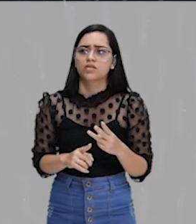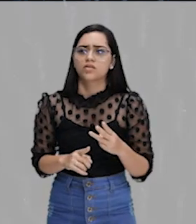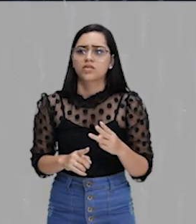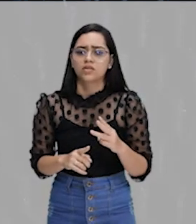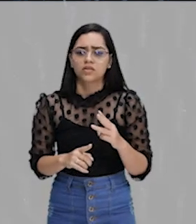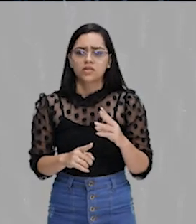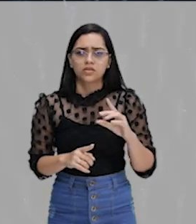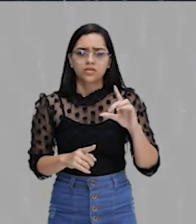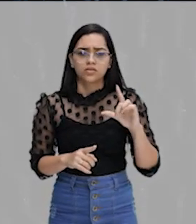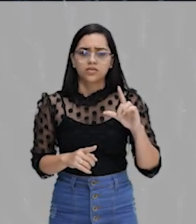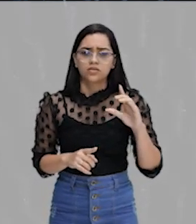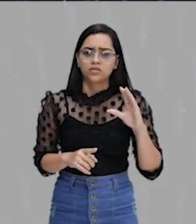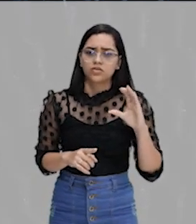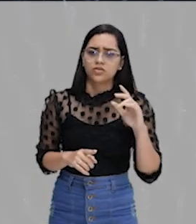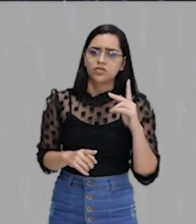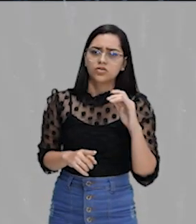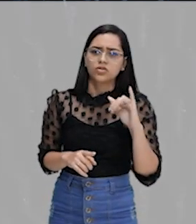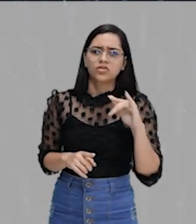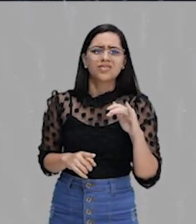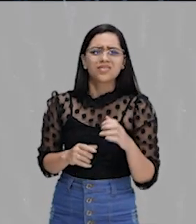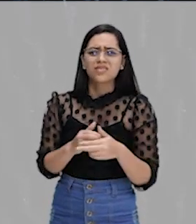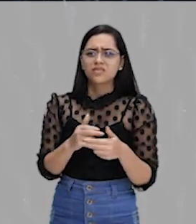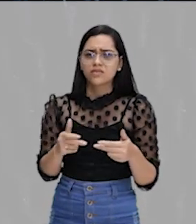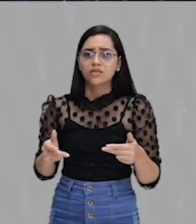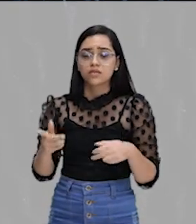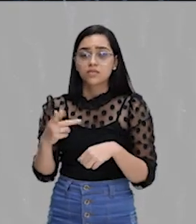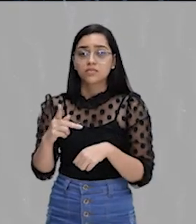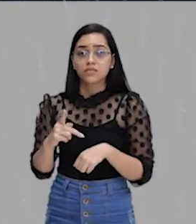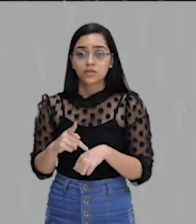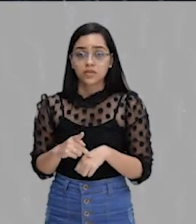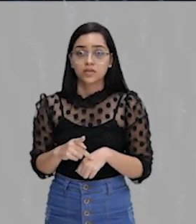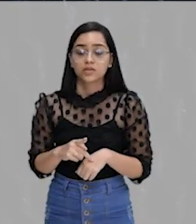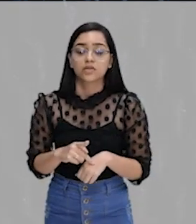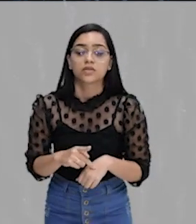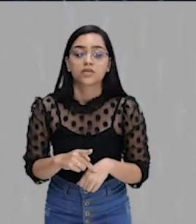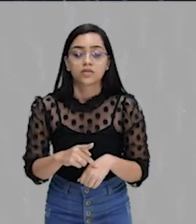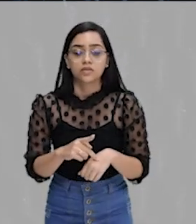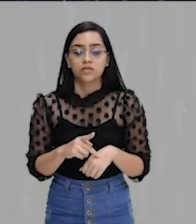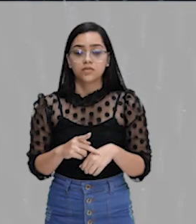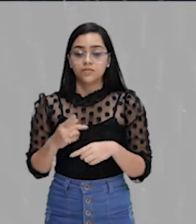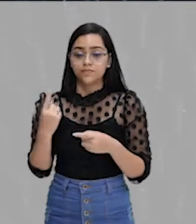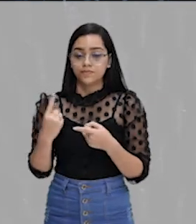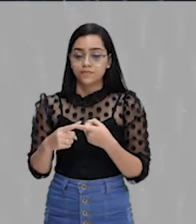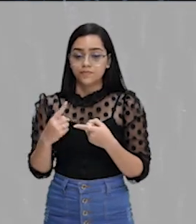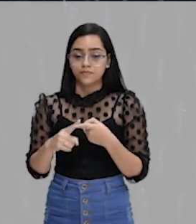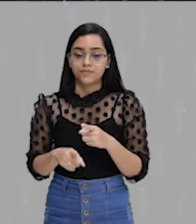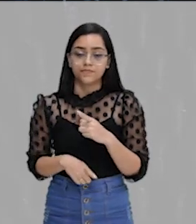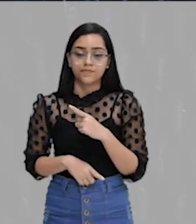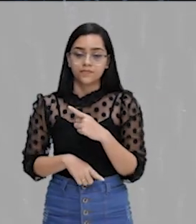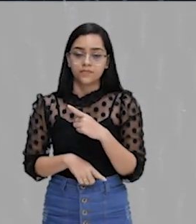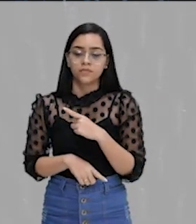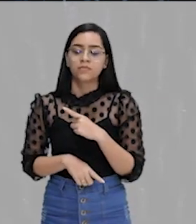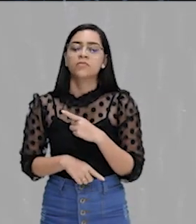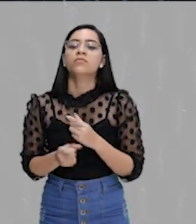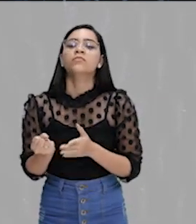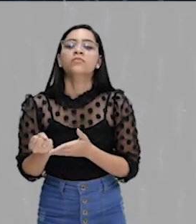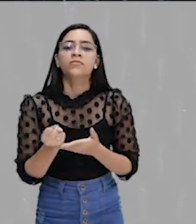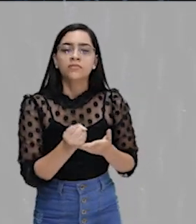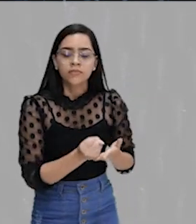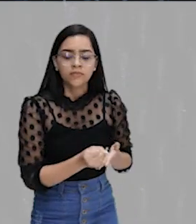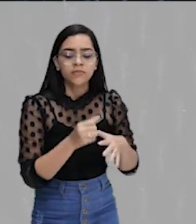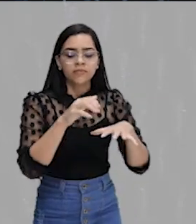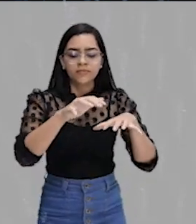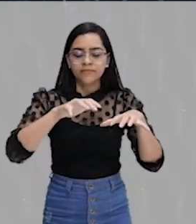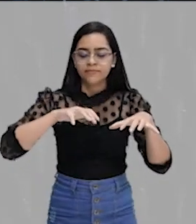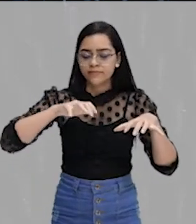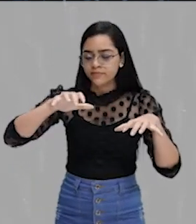Chile. Então, ditaduras militares, civis, porque nós temos o apoio de setores